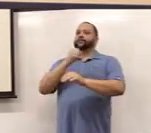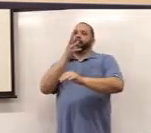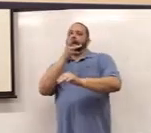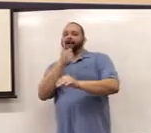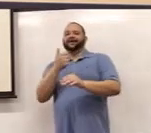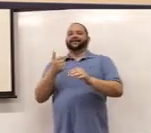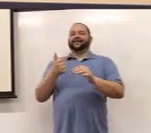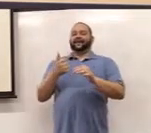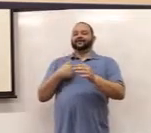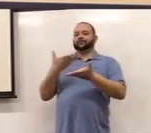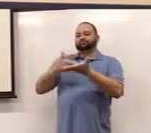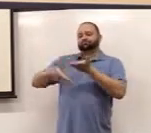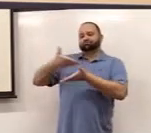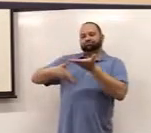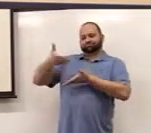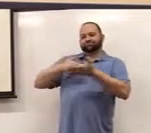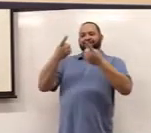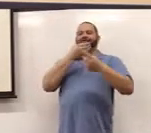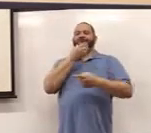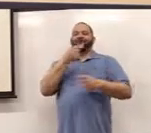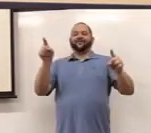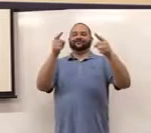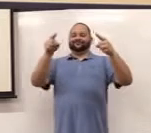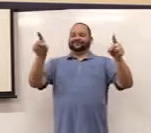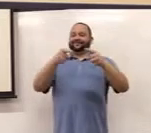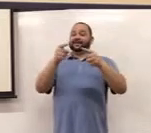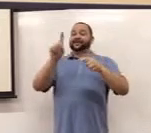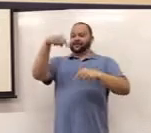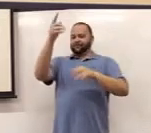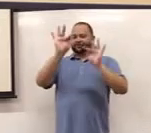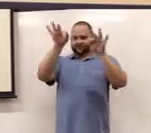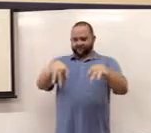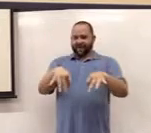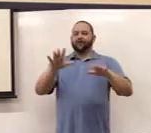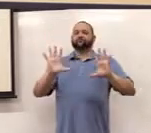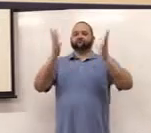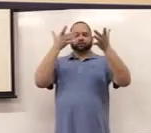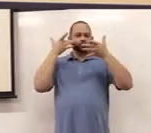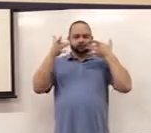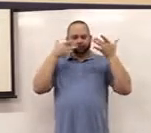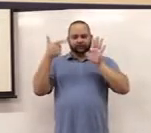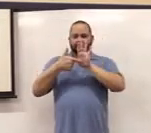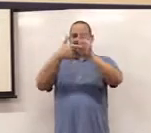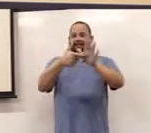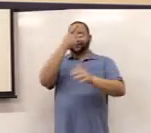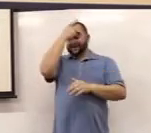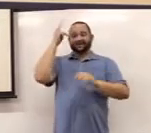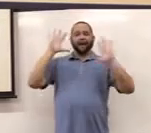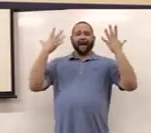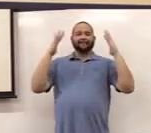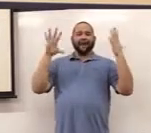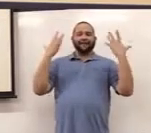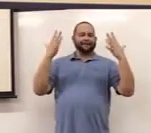que reger propriamente. Ao final do evento, isso está escrito em várias críticas depois, né? As pessoas